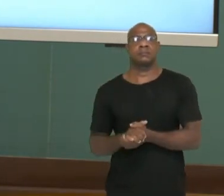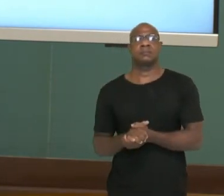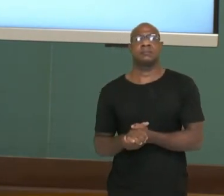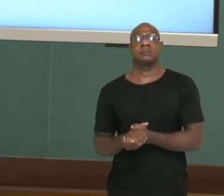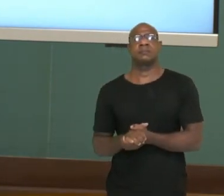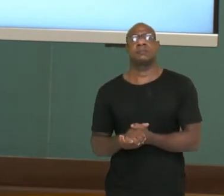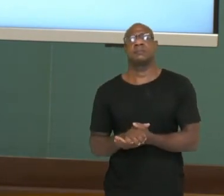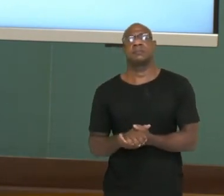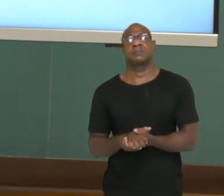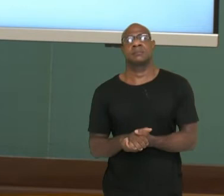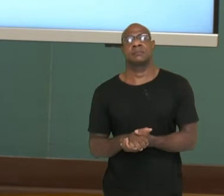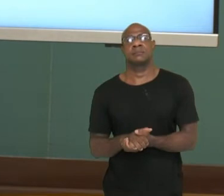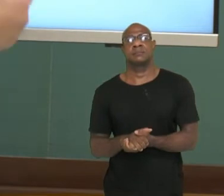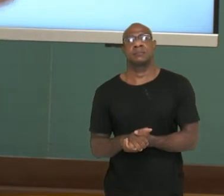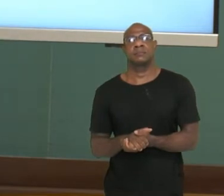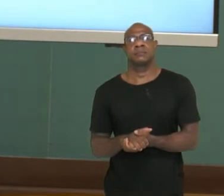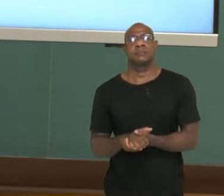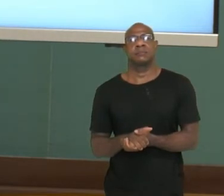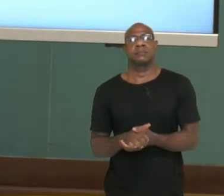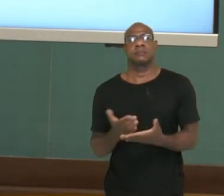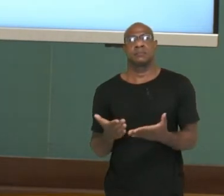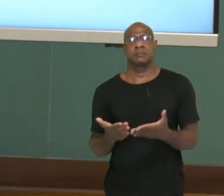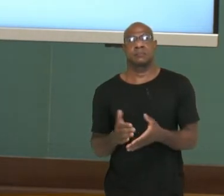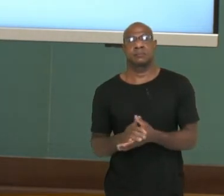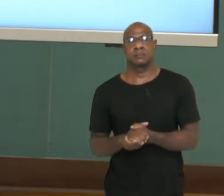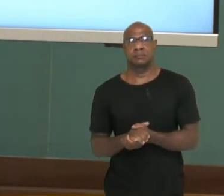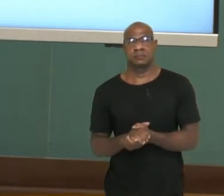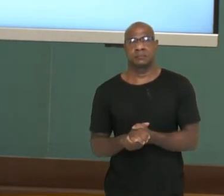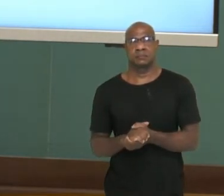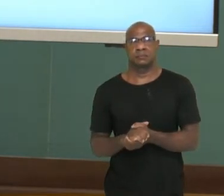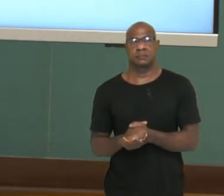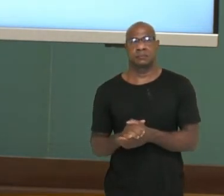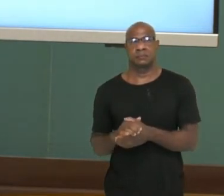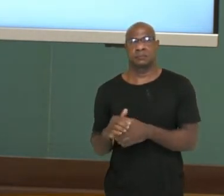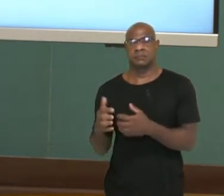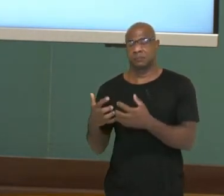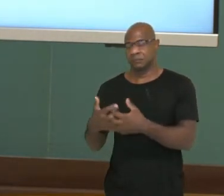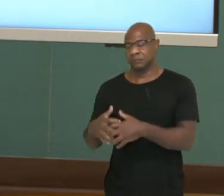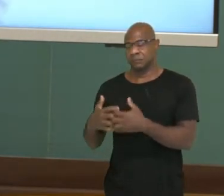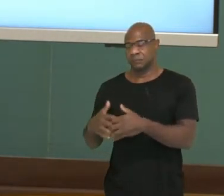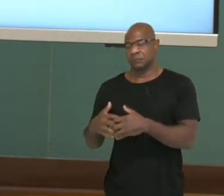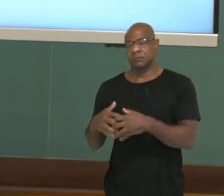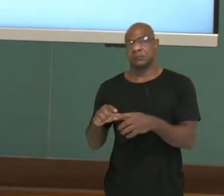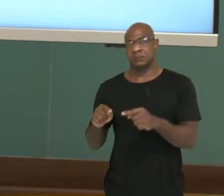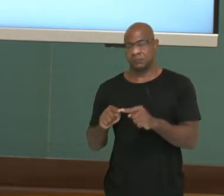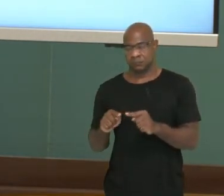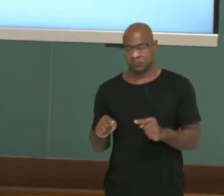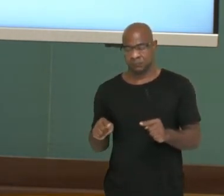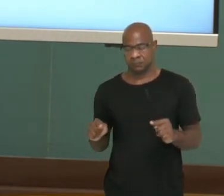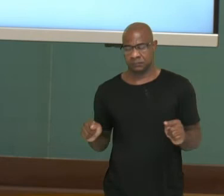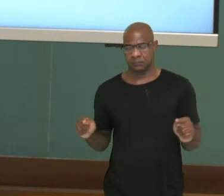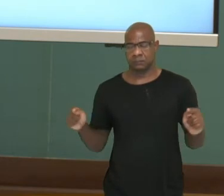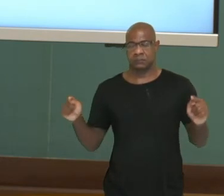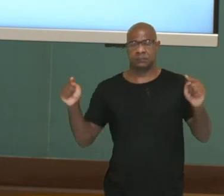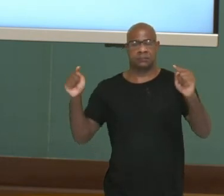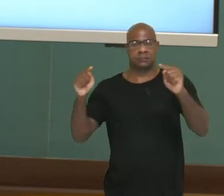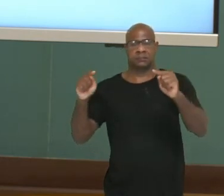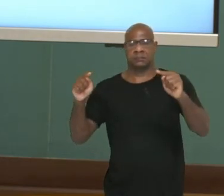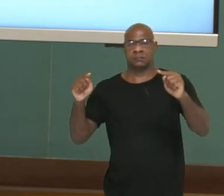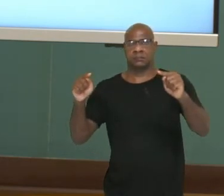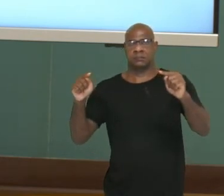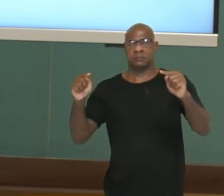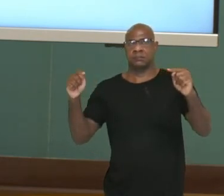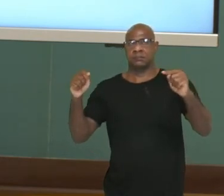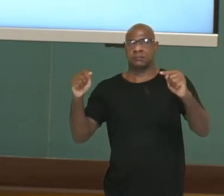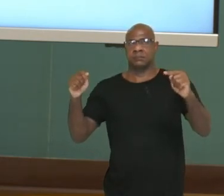positivo com negativo, positivo com negativo, sempre trocando os polos, tá? Numa linha, tá? Ligando entre um ponto em comum entre